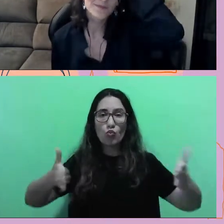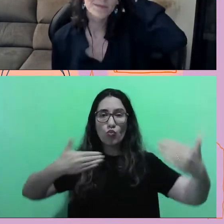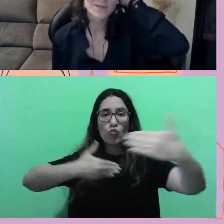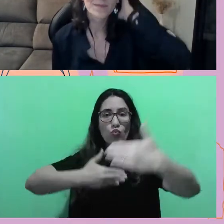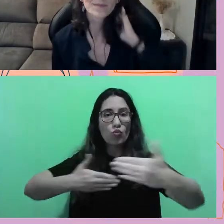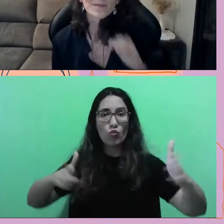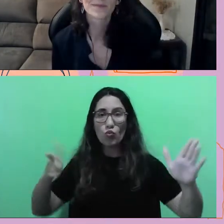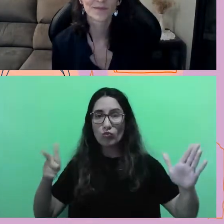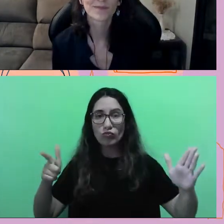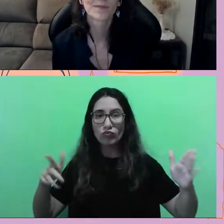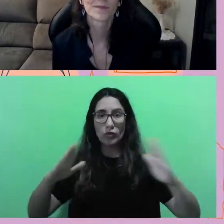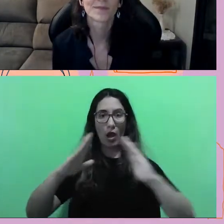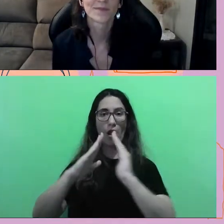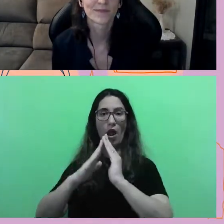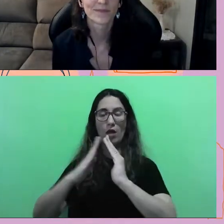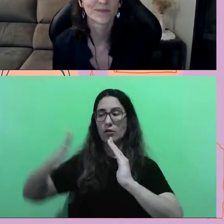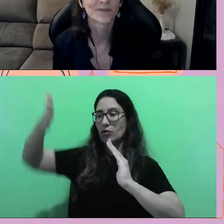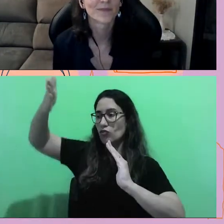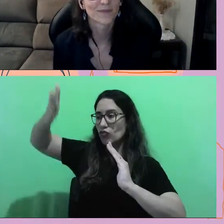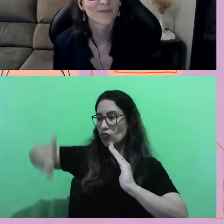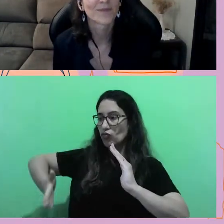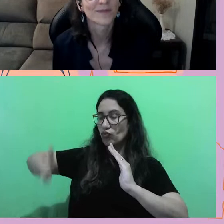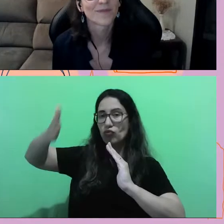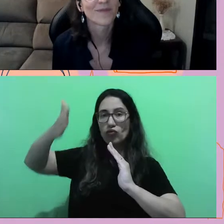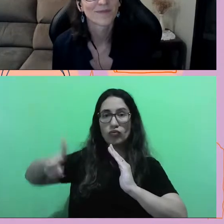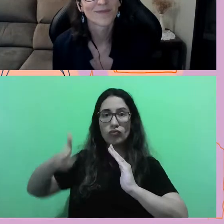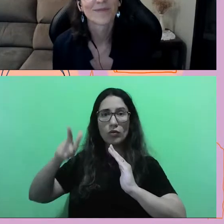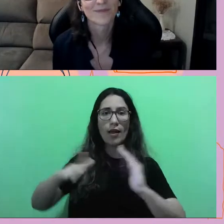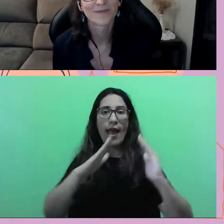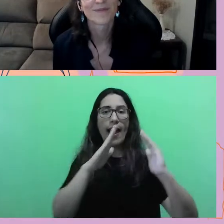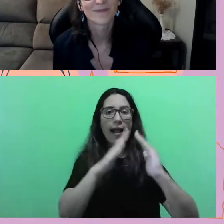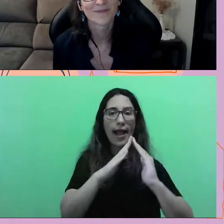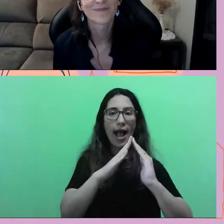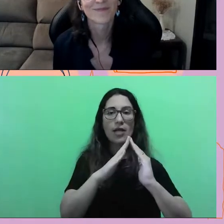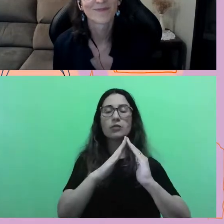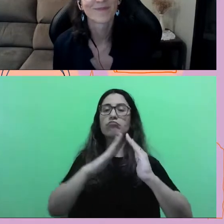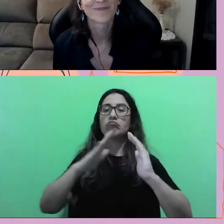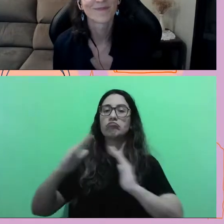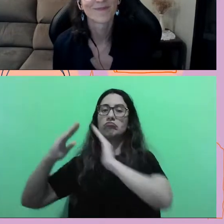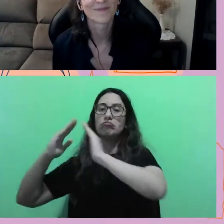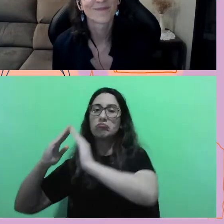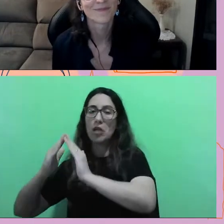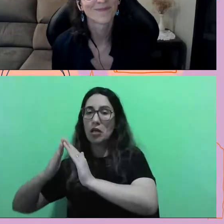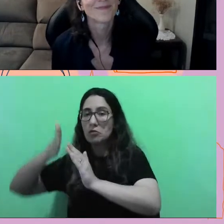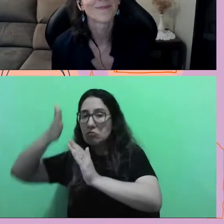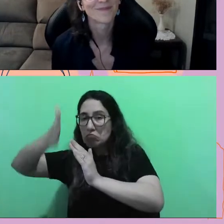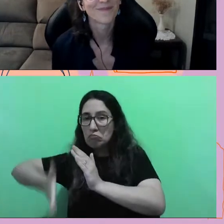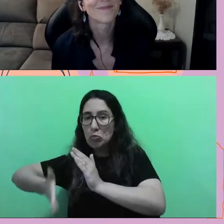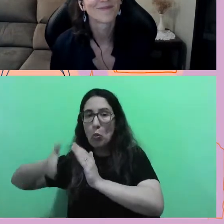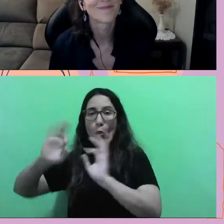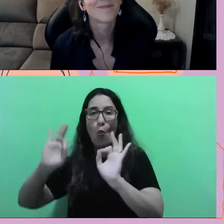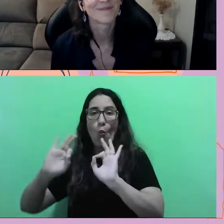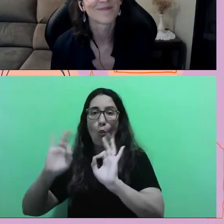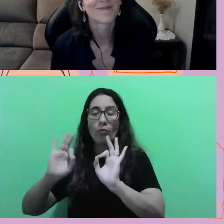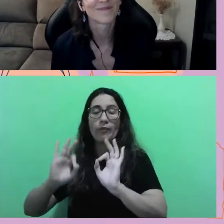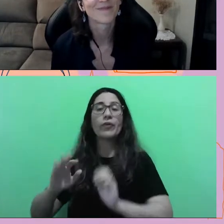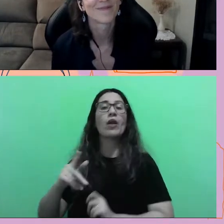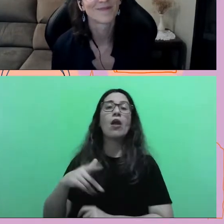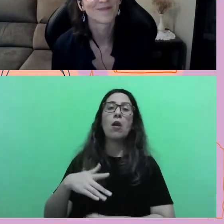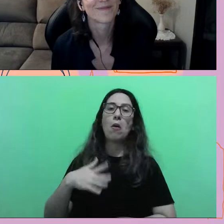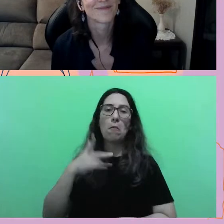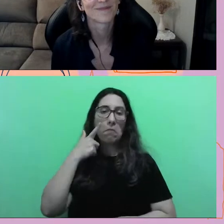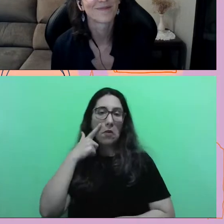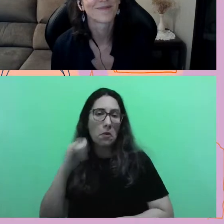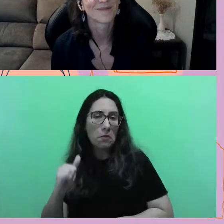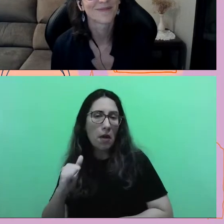tinha muros. E no meio de várias casas, o meu pai, o padrinho do meu irmão, eles organizavam sempre. Assim, nessa